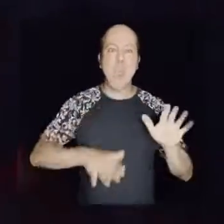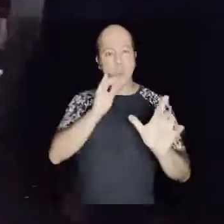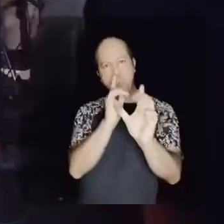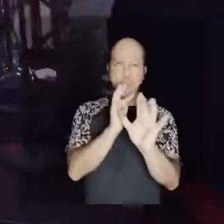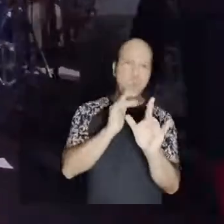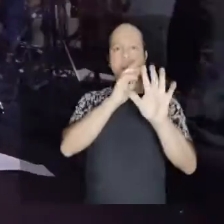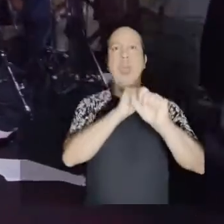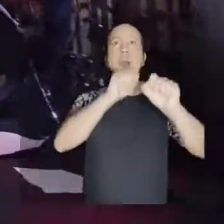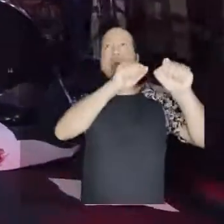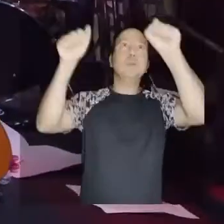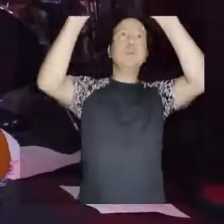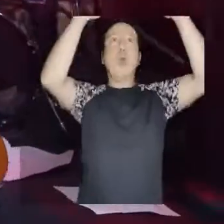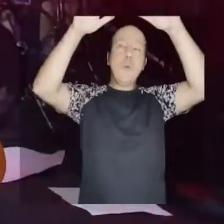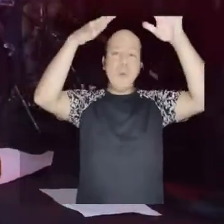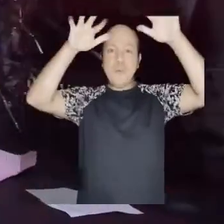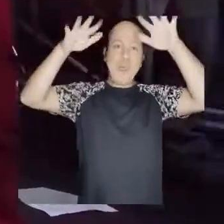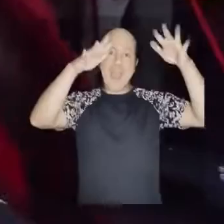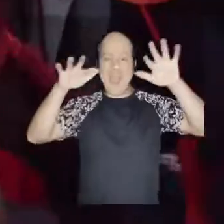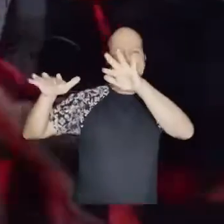Júlia lambe o rosto do guitarrista.